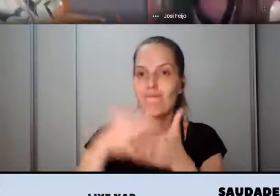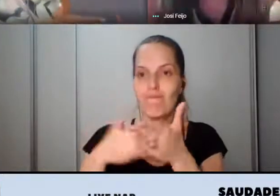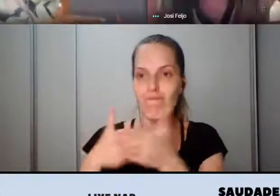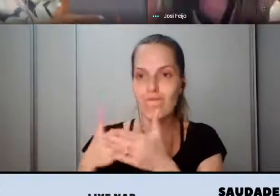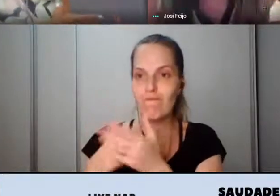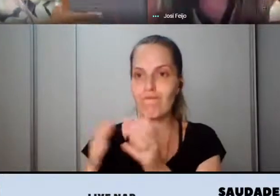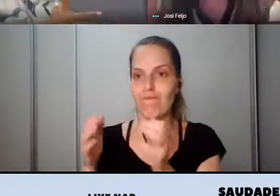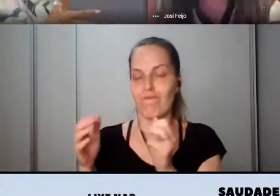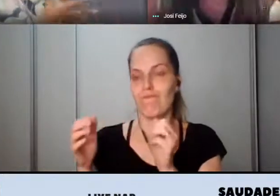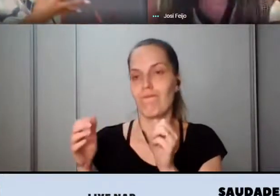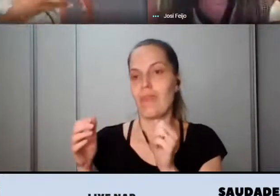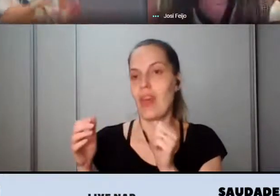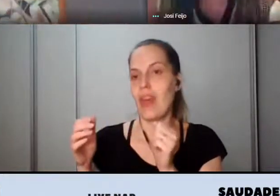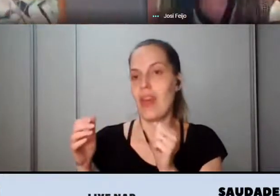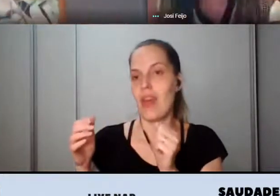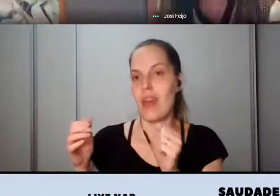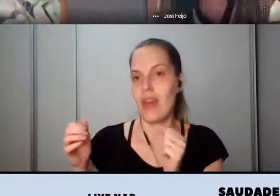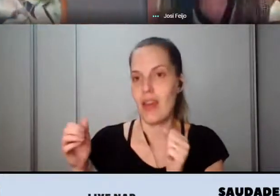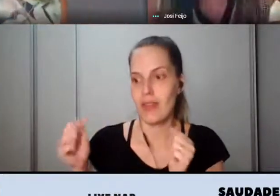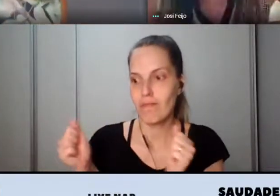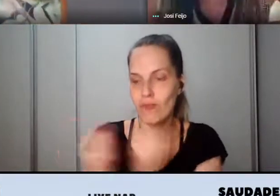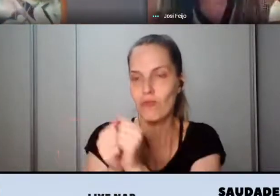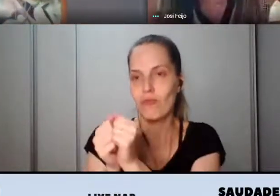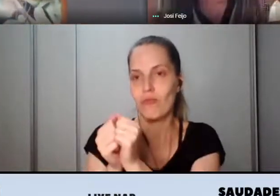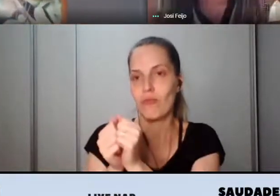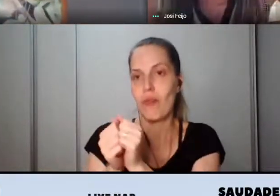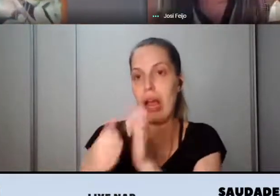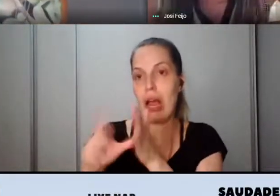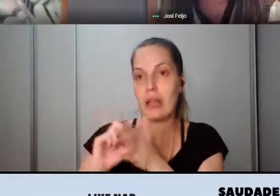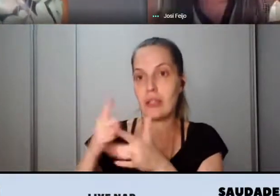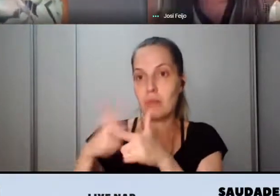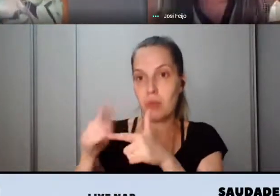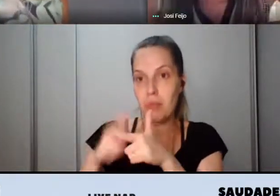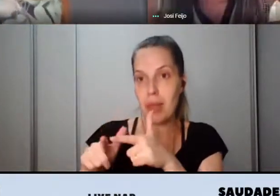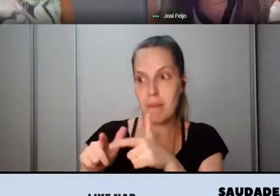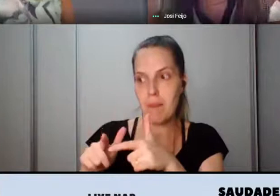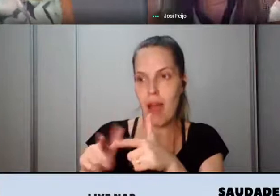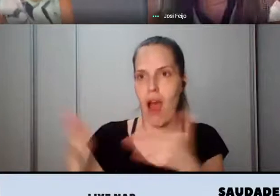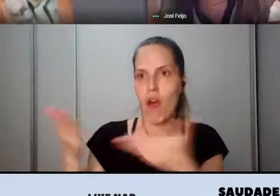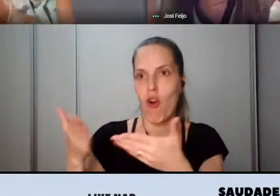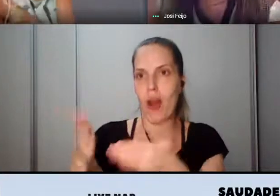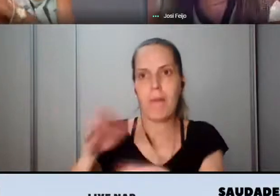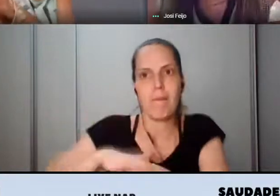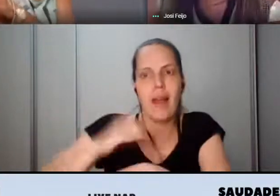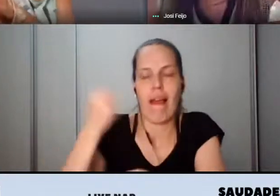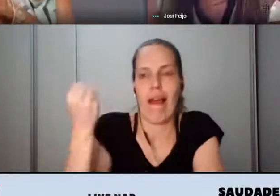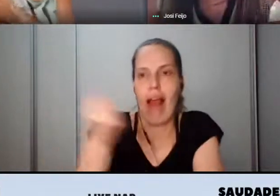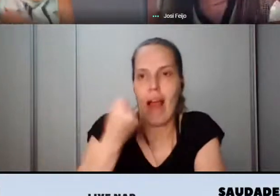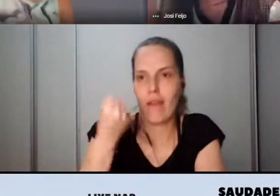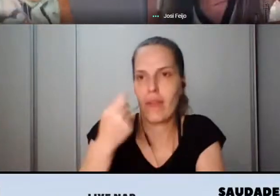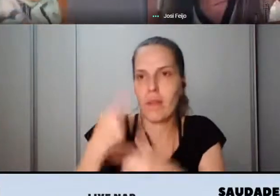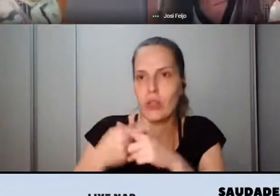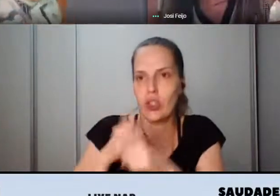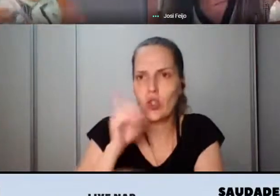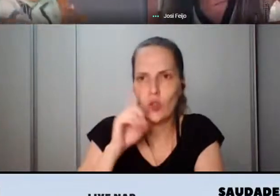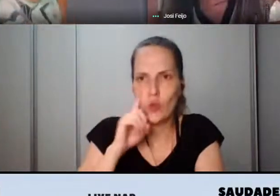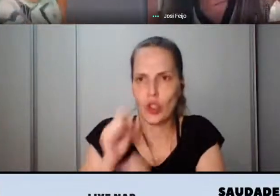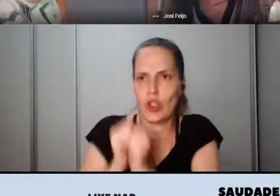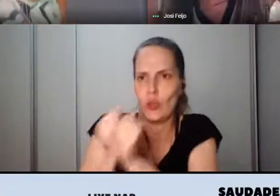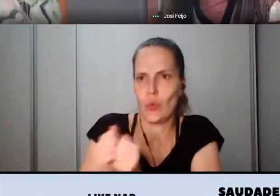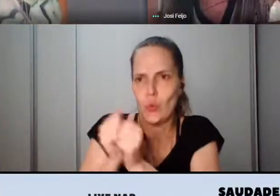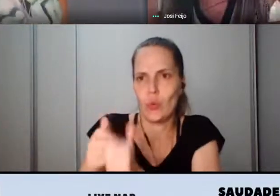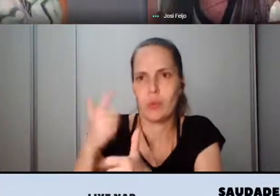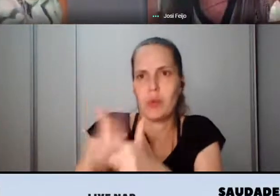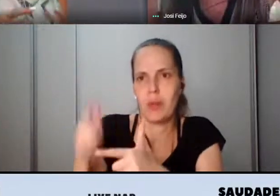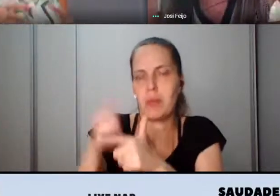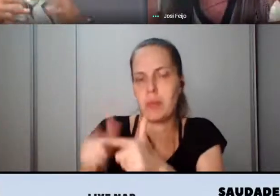já existiam só ganharam mais evidência. E aqueles momentos em que a gente tinha algum tipo de incômodo e